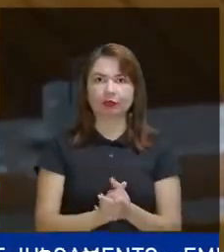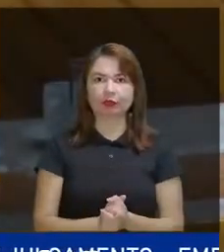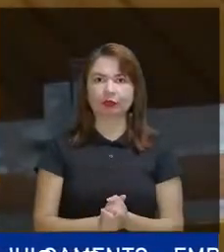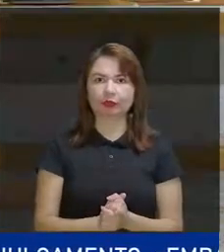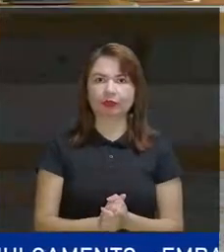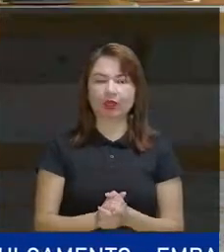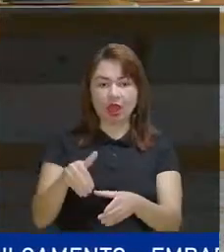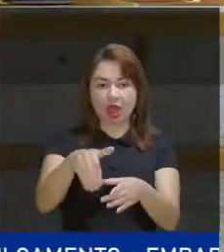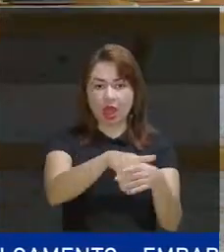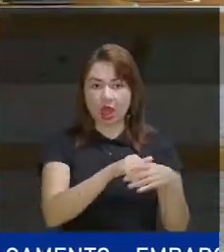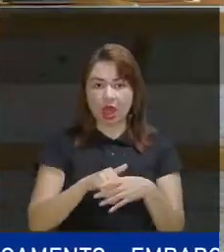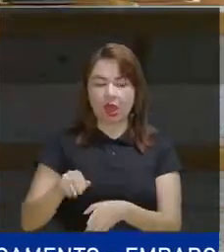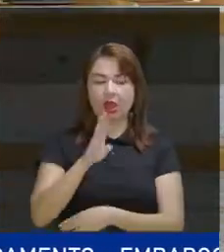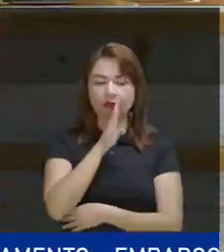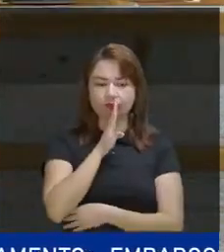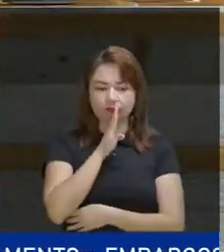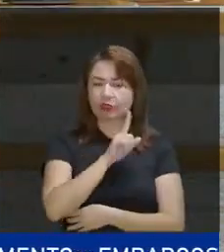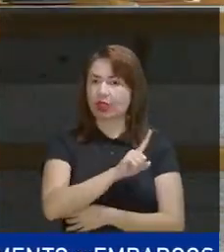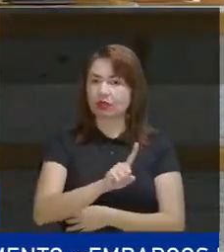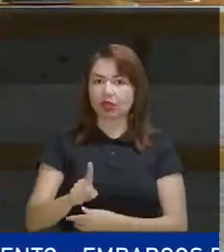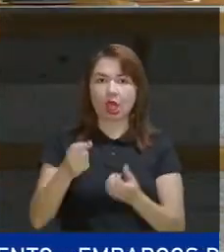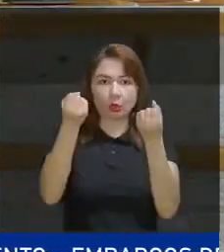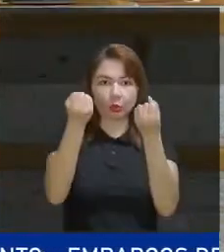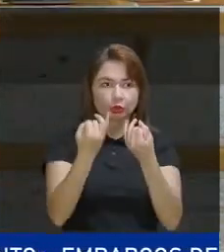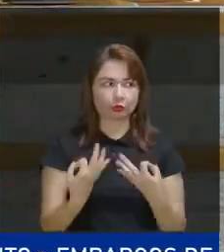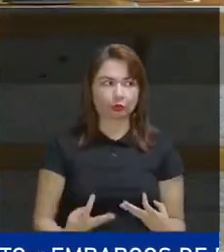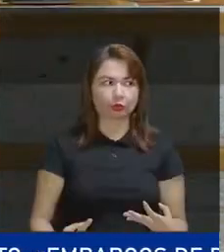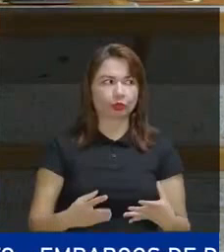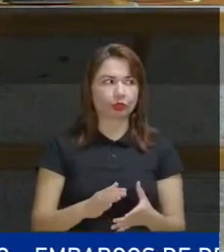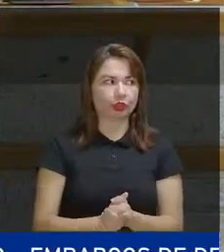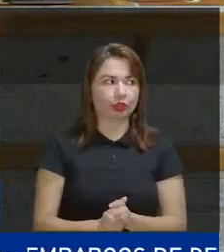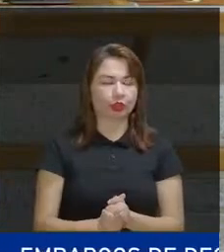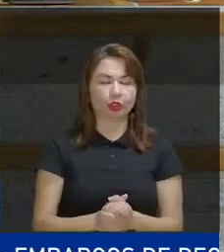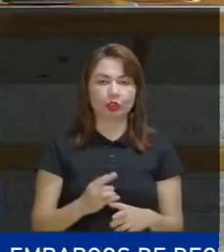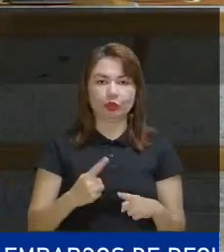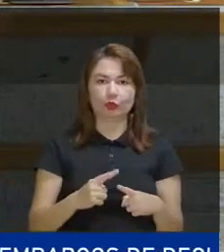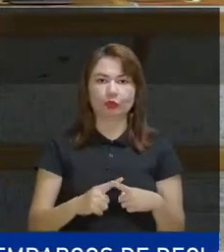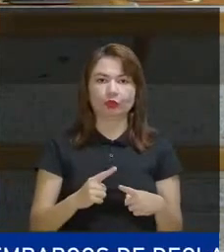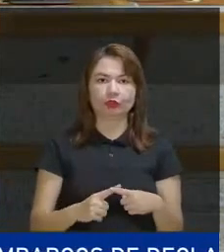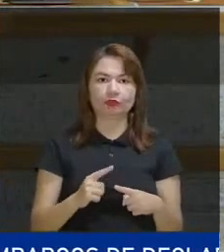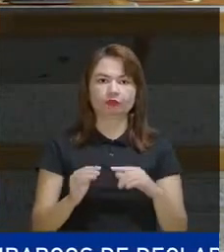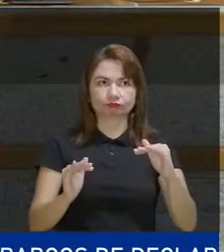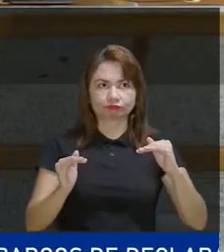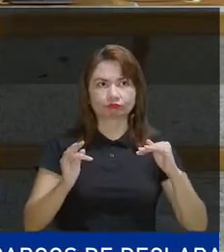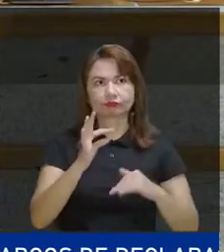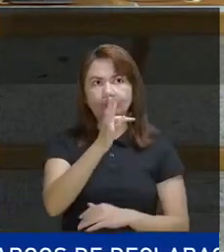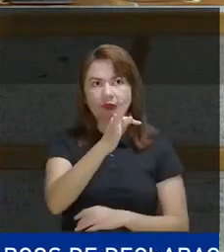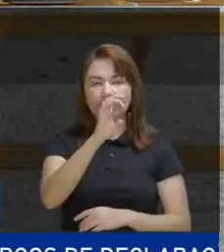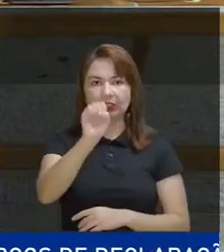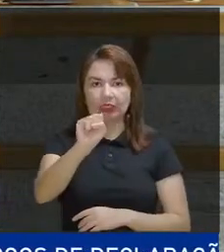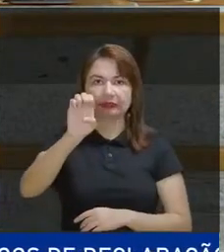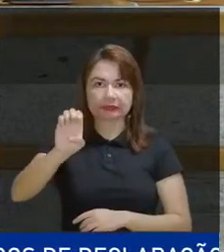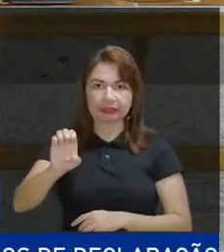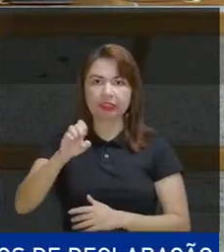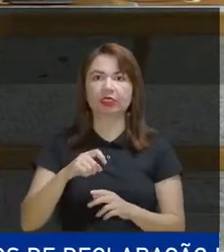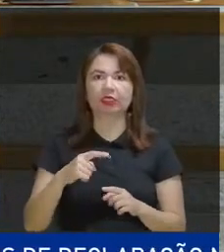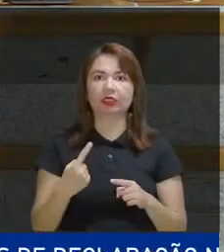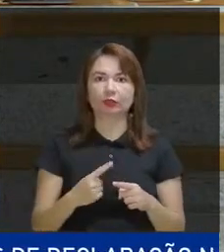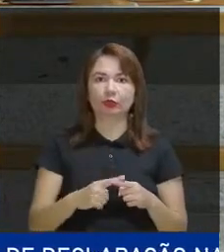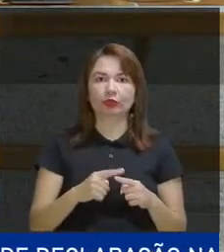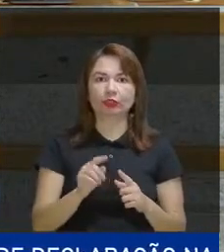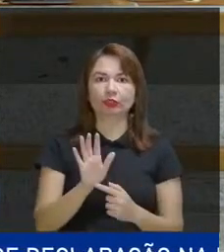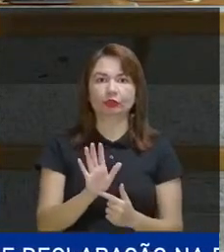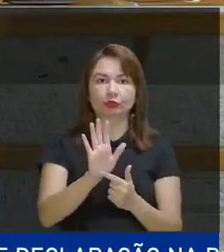se omitiu por não esclarecer os motivos de não acatar o entendimento do Superior Tribunal Eleitoral sobre a